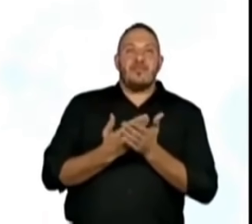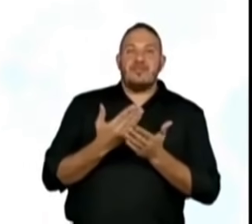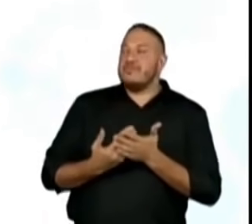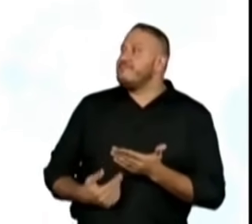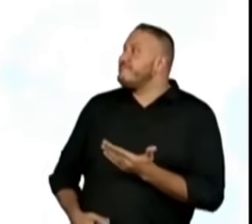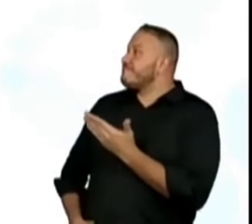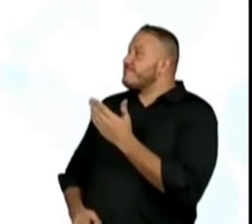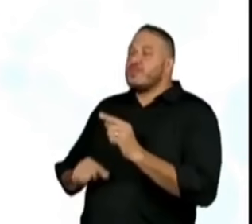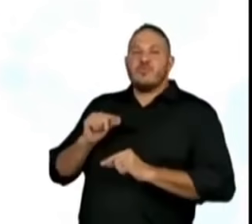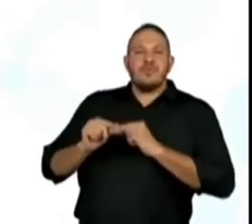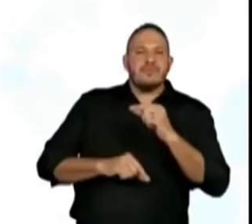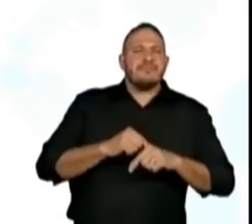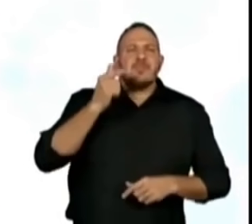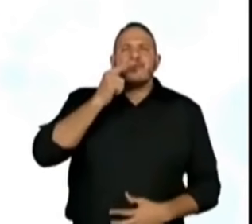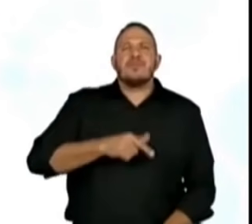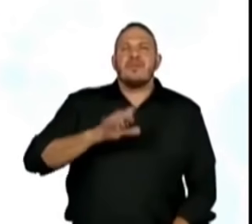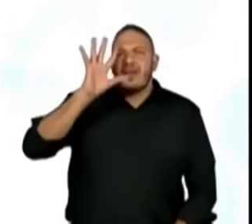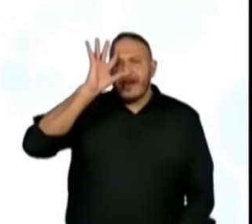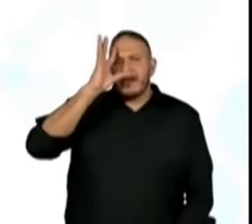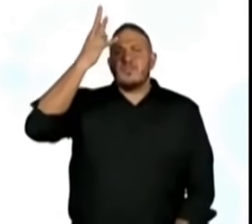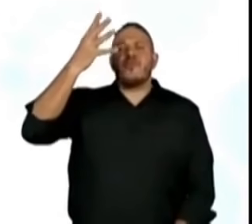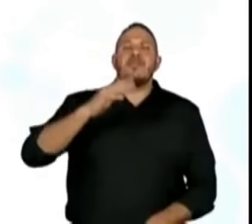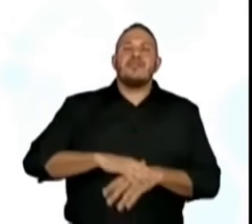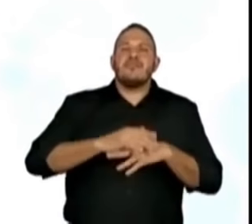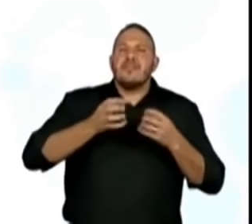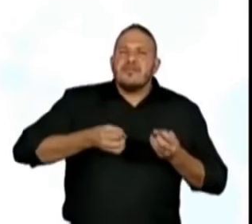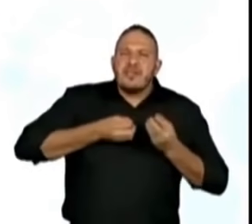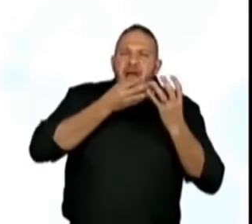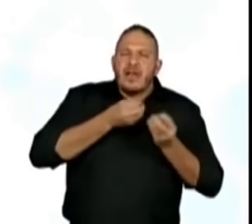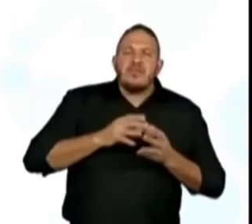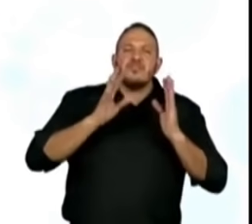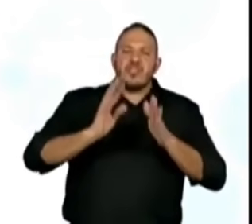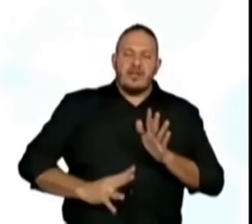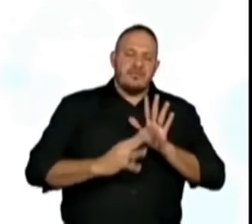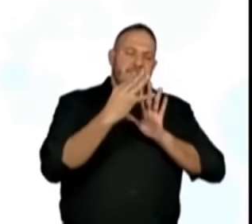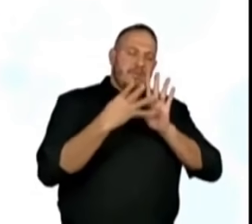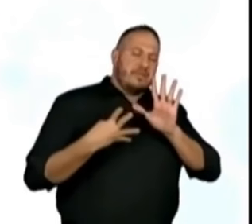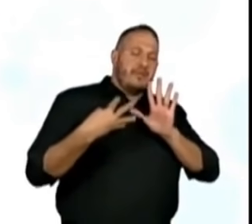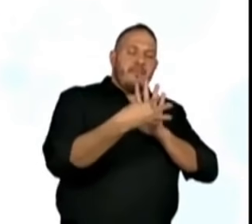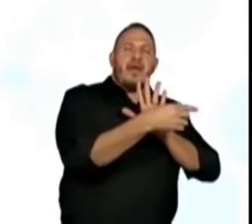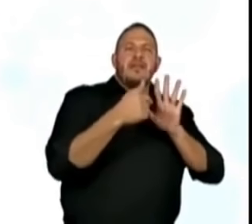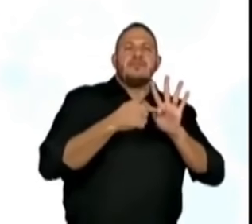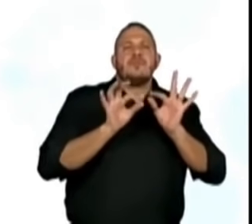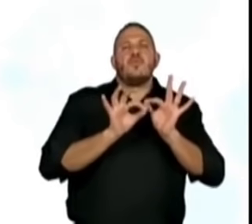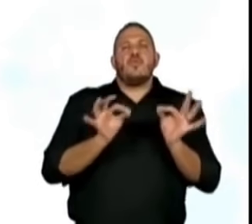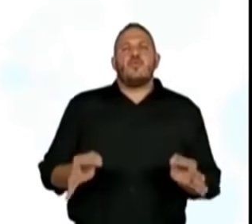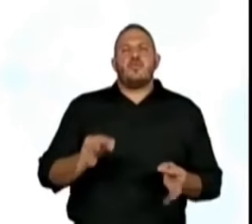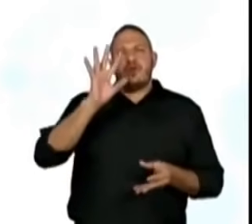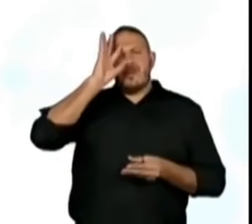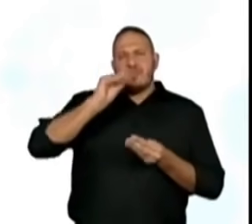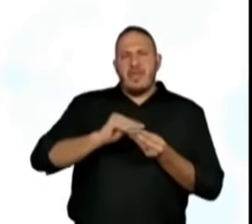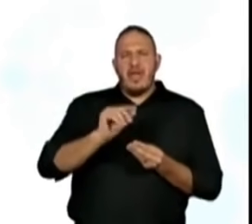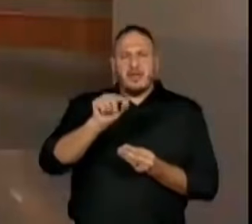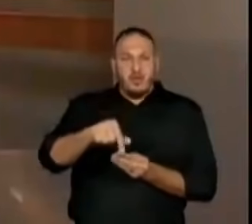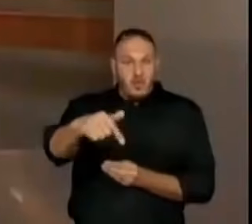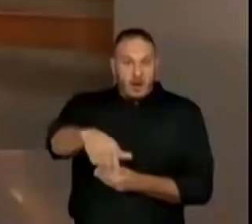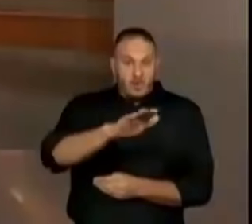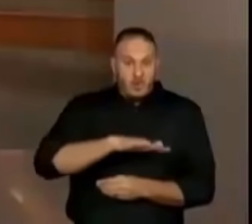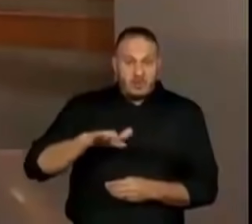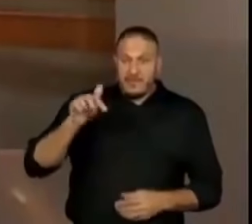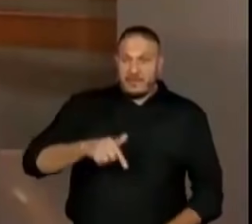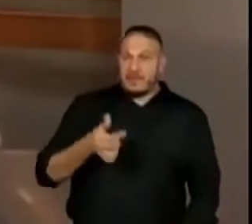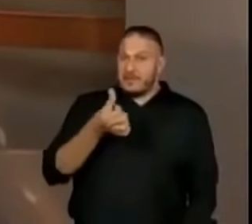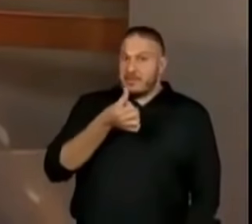é resolver problemas com dados apresentados em uma tabela simples. Então, o aluno que estava por aqui na